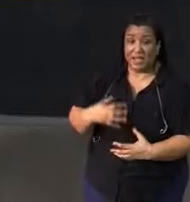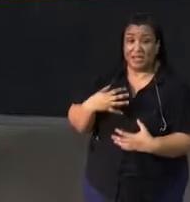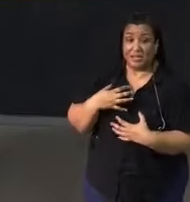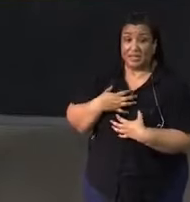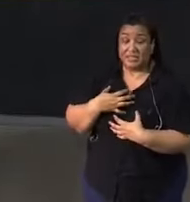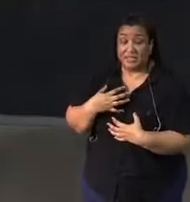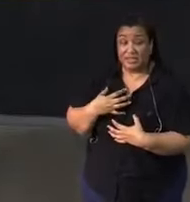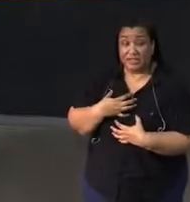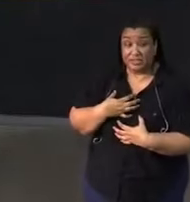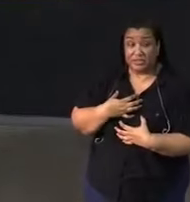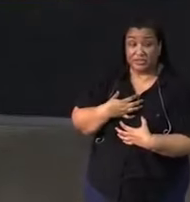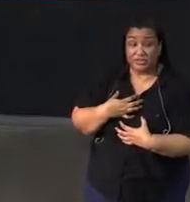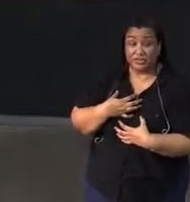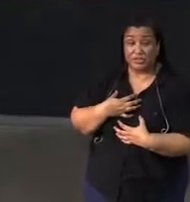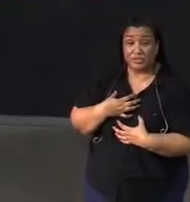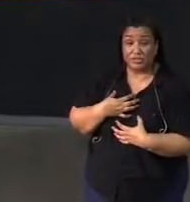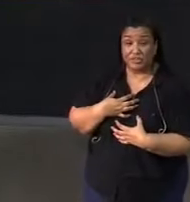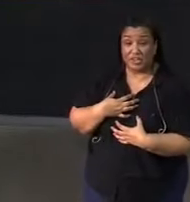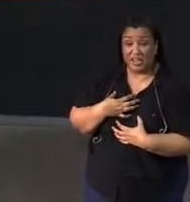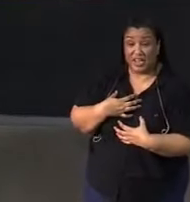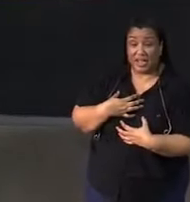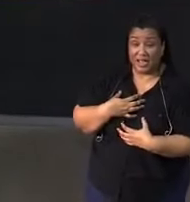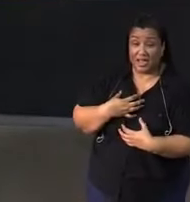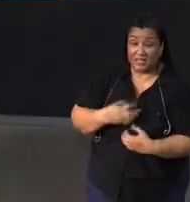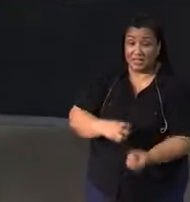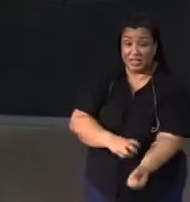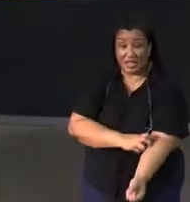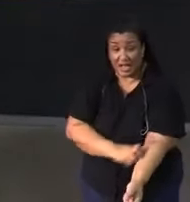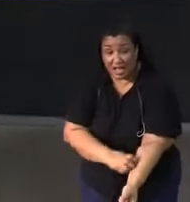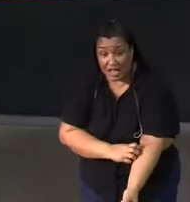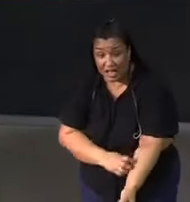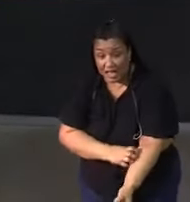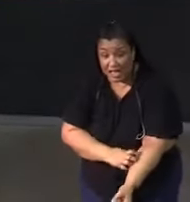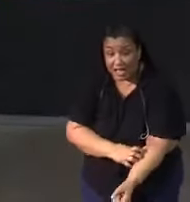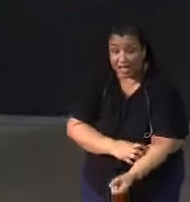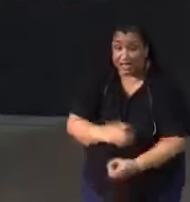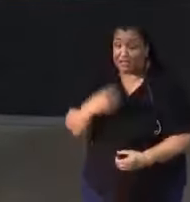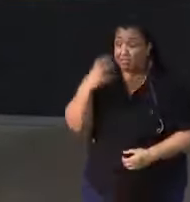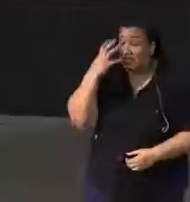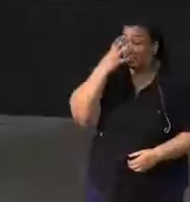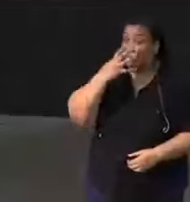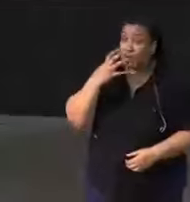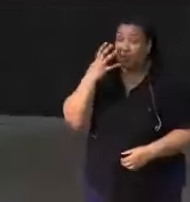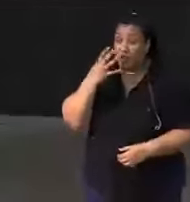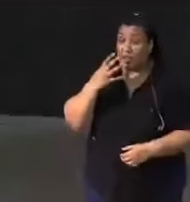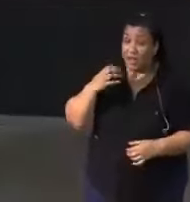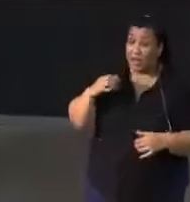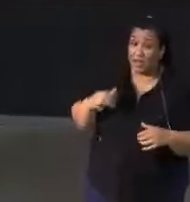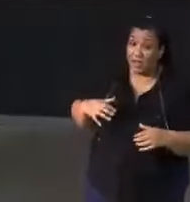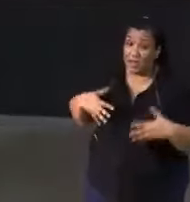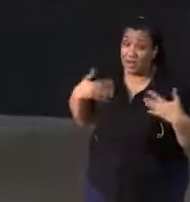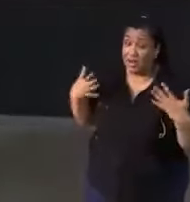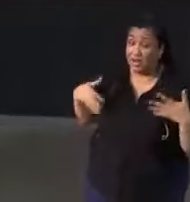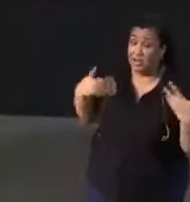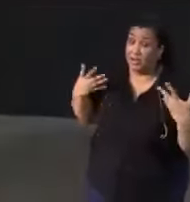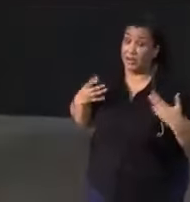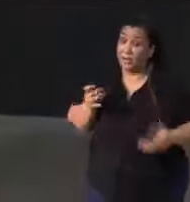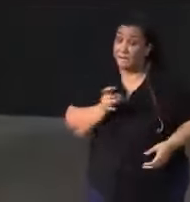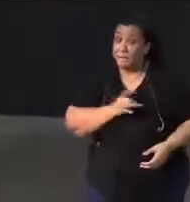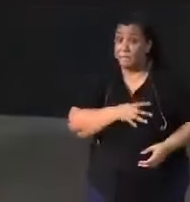Sentir está mais vinculado a raiva, paixão, alegria,